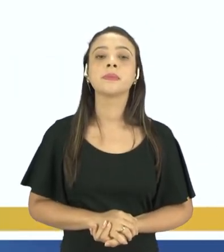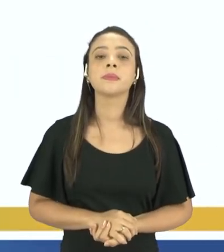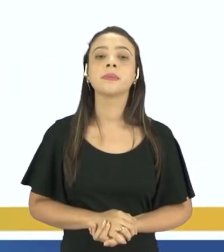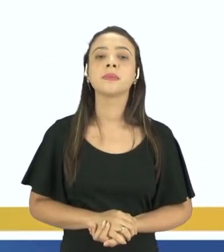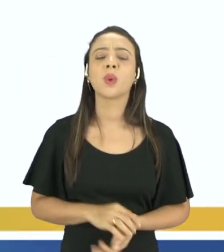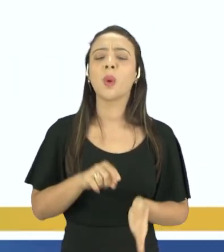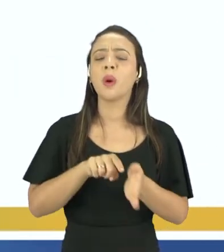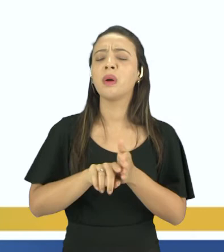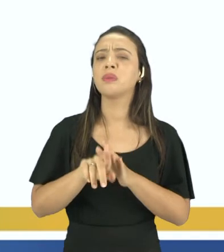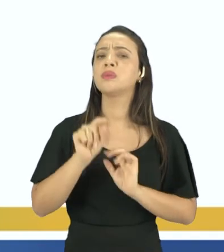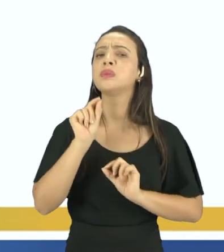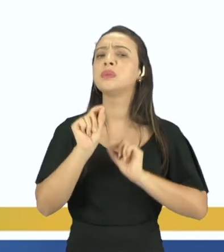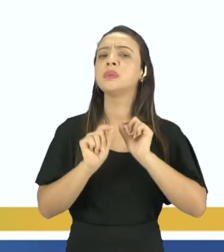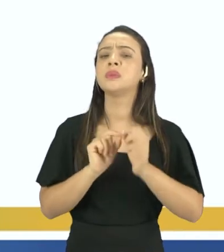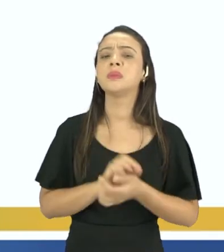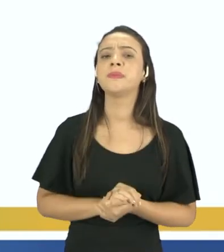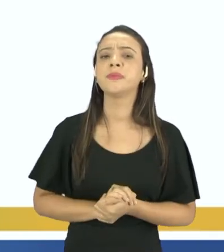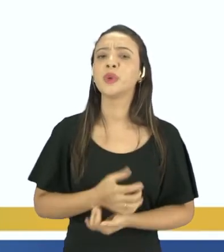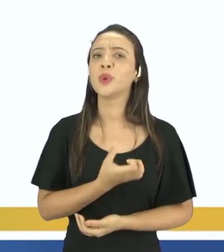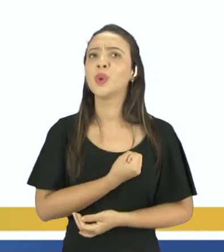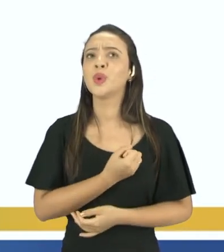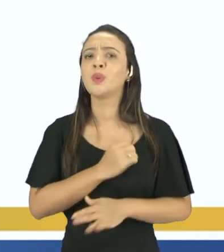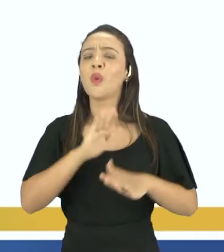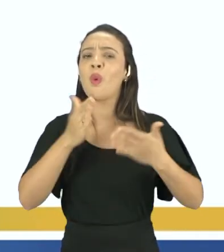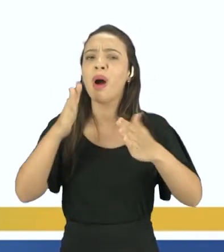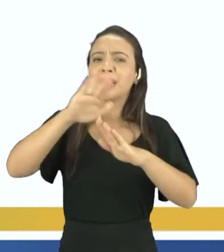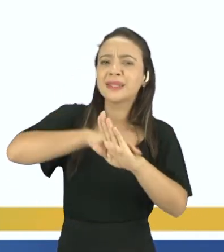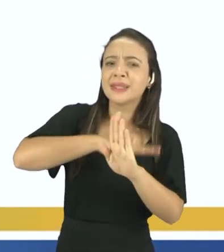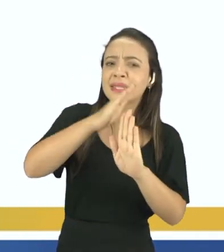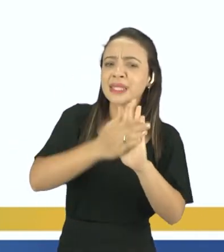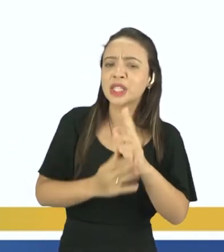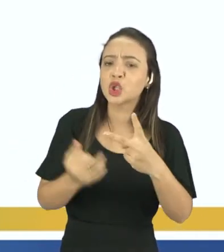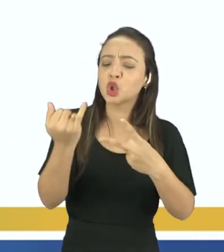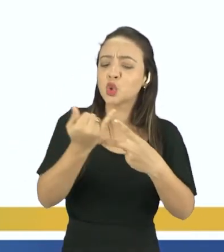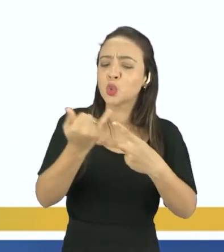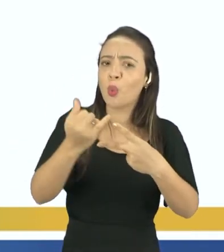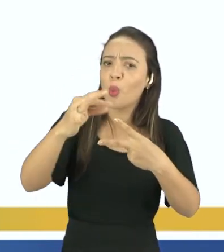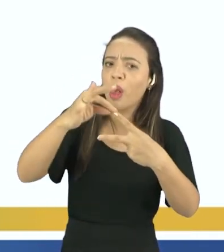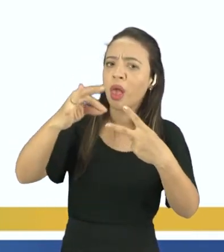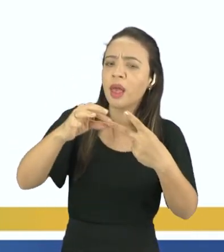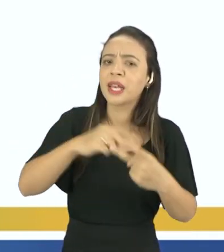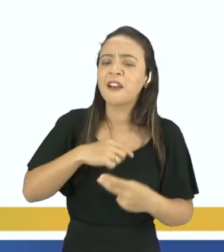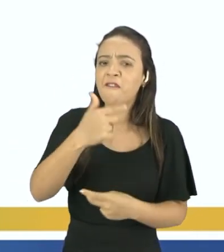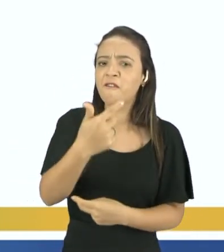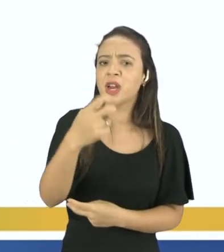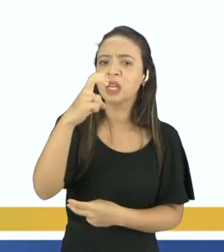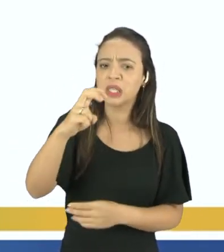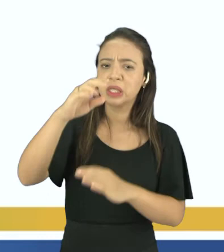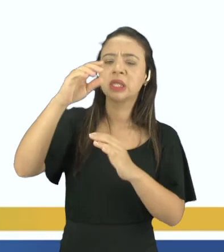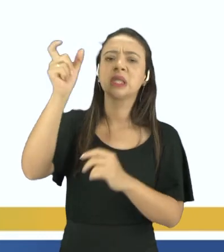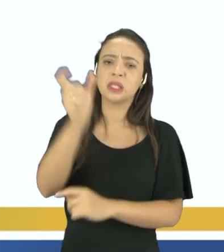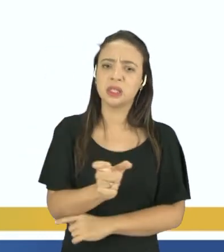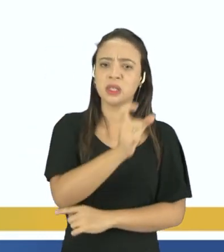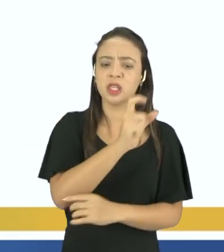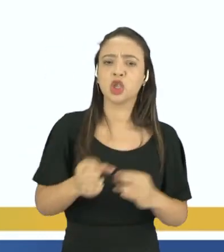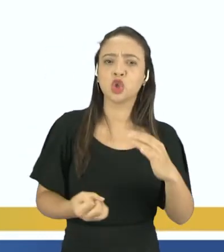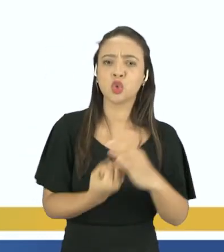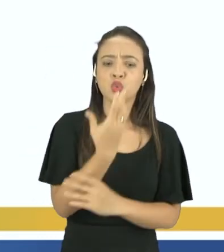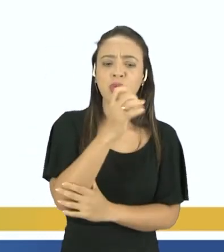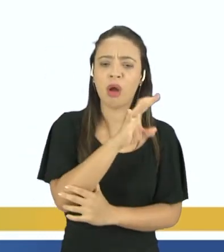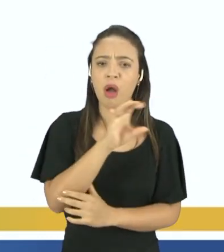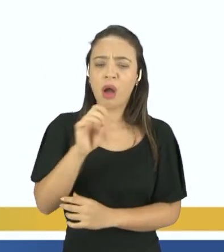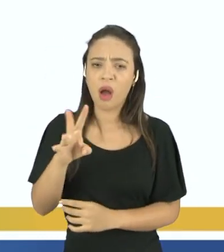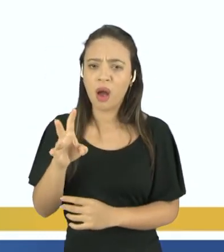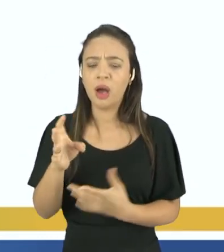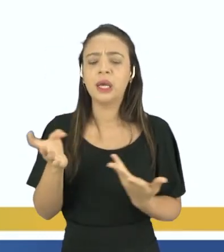Olha a sua pergunta Desse exemplo Qual o número de lados de um polígono que possui 25 diagonais partindo de cada vértice